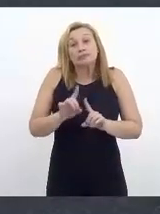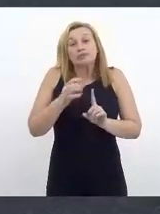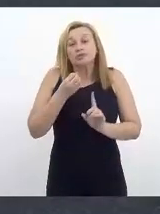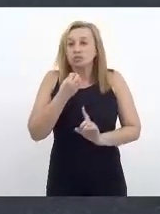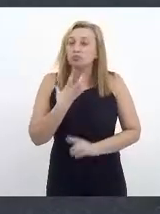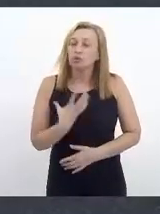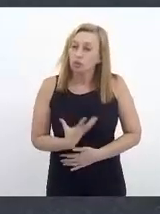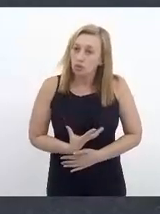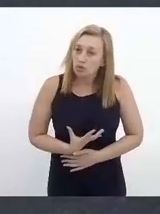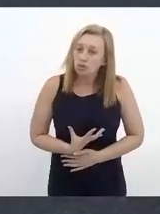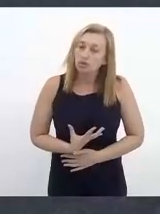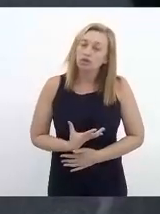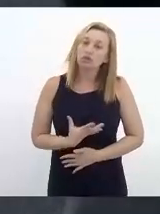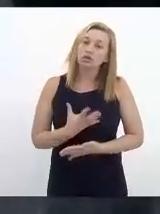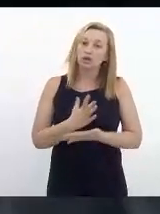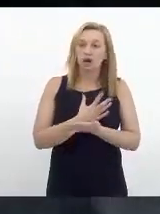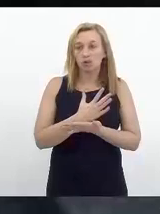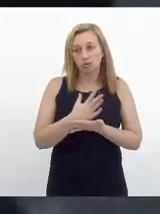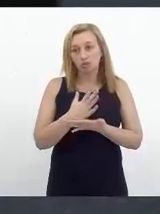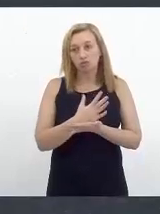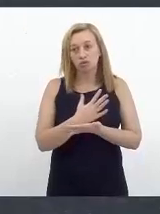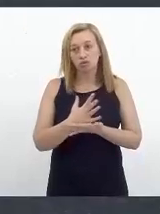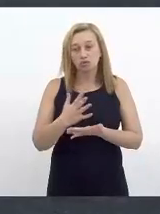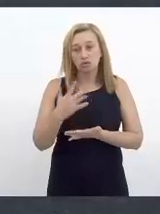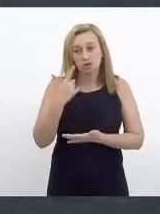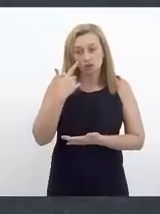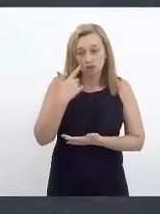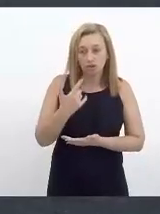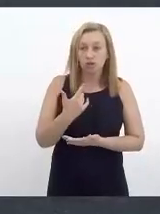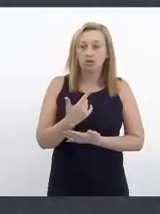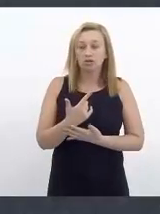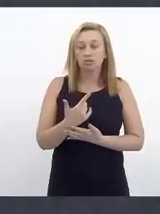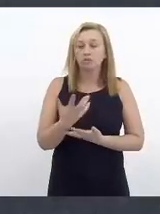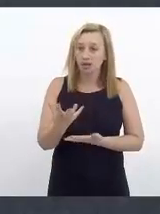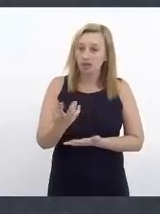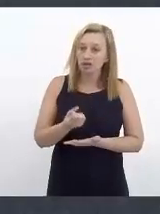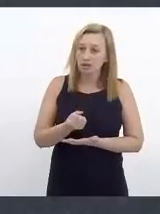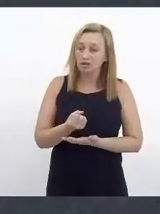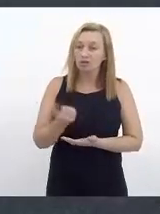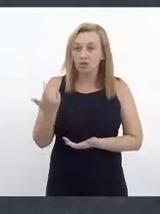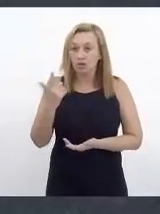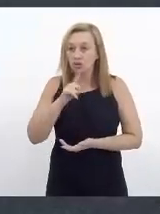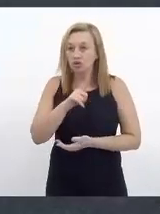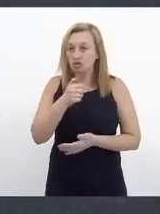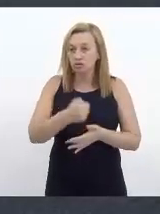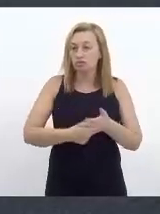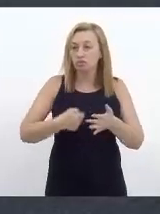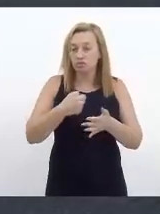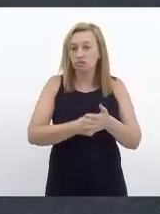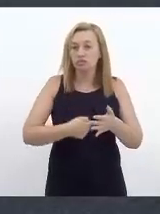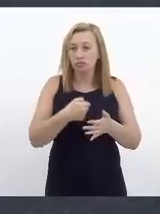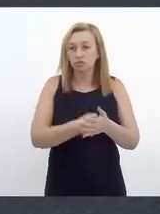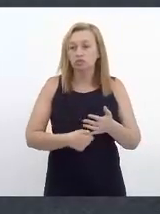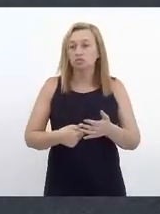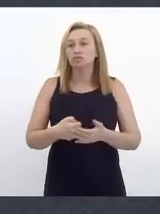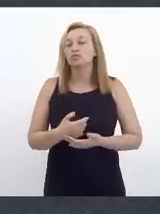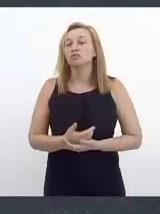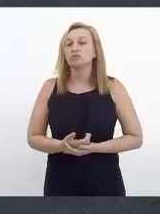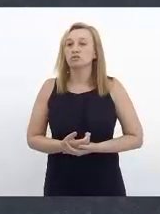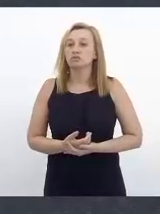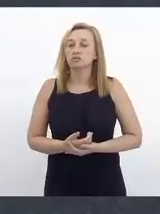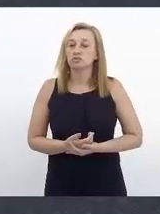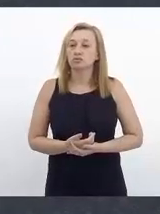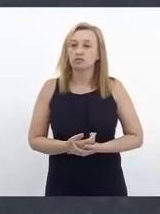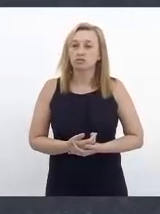alguns, bastante, né, estão ainda aí para receber a conquista da luta da categoria